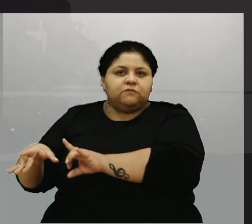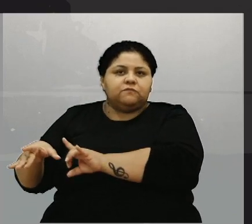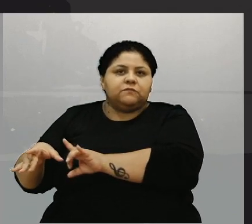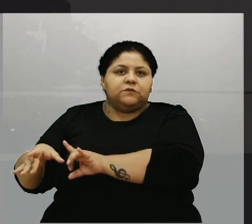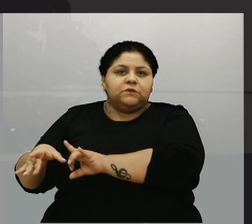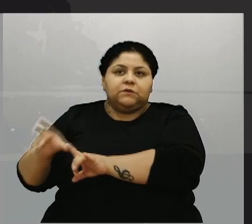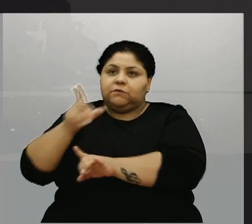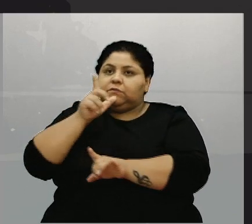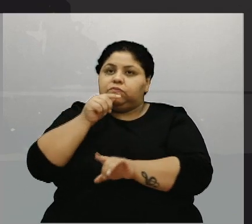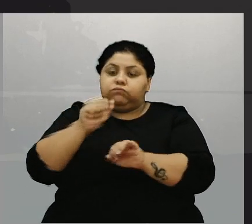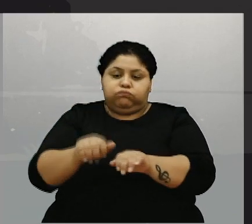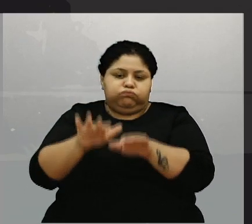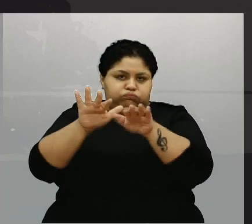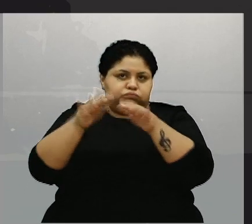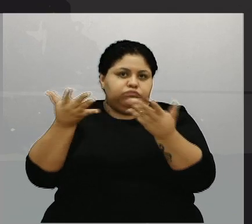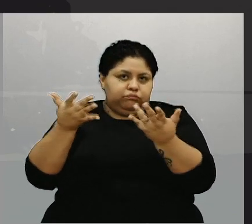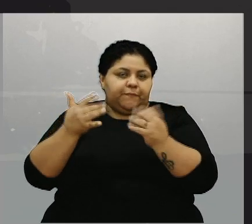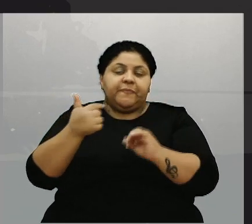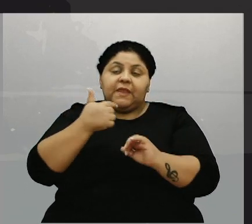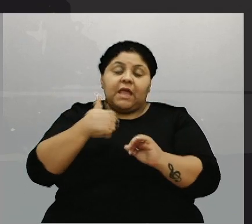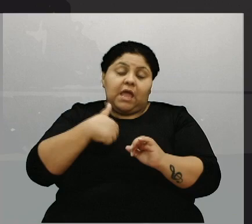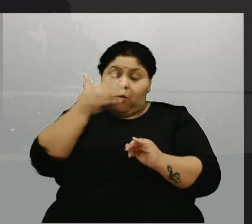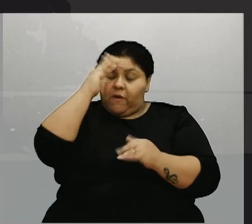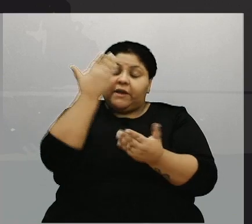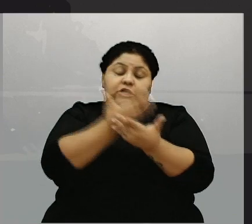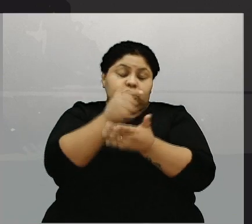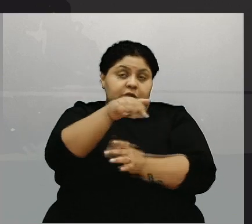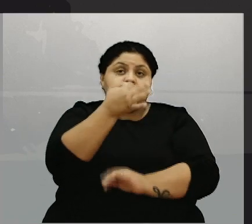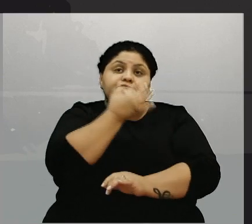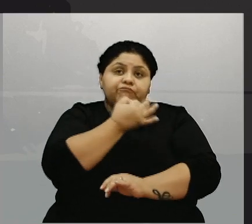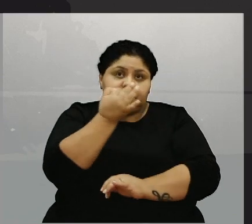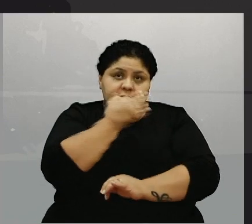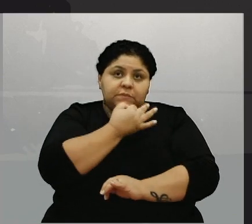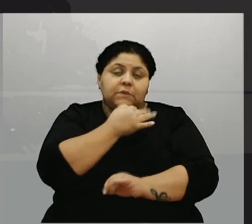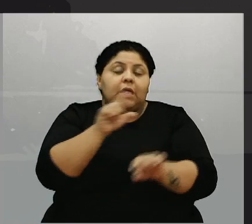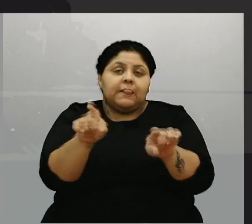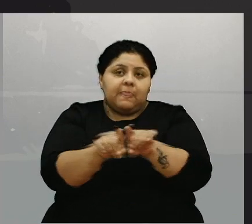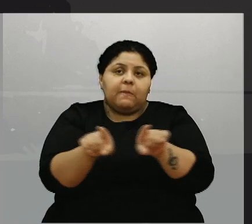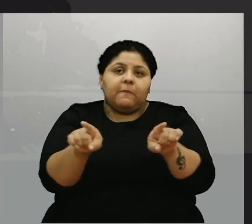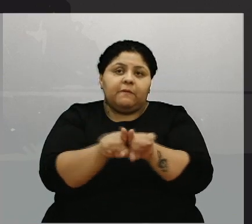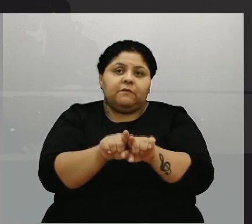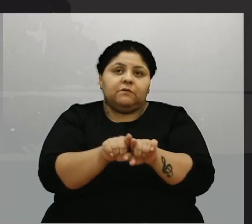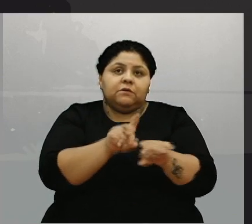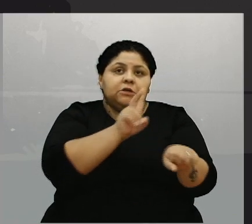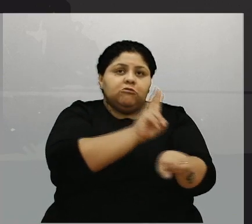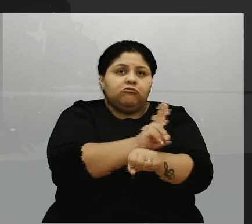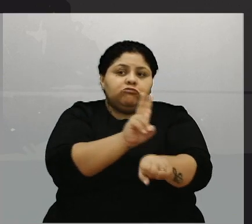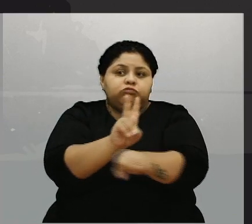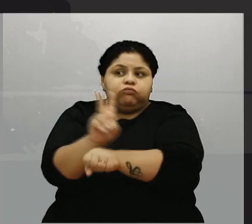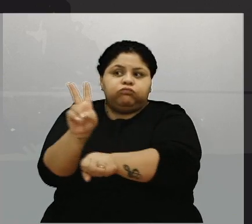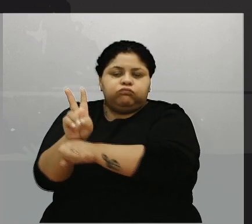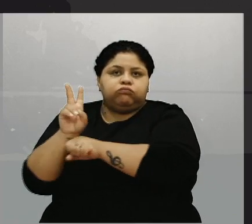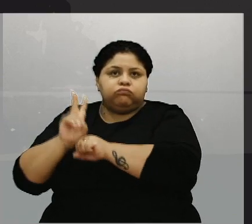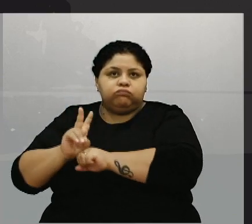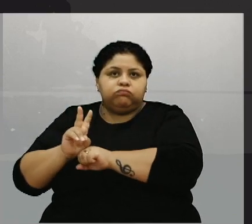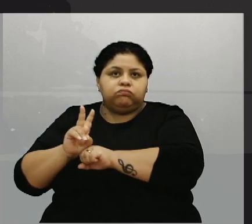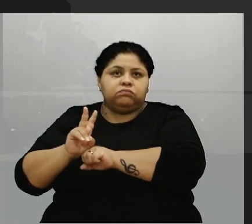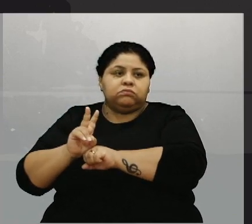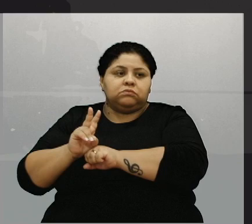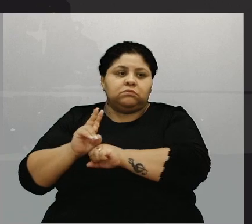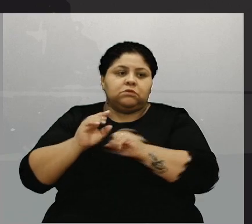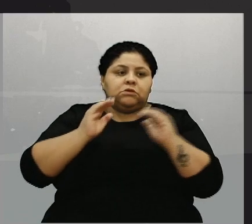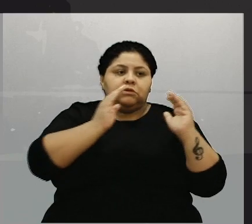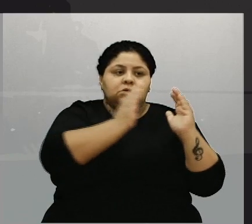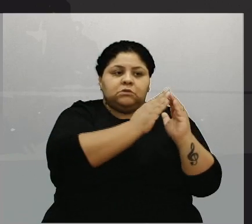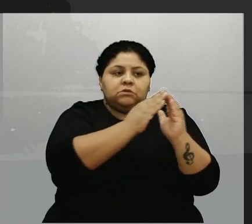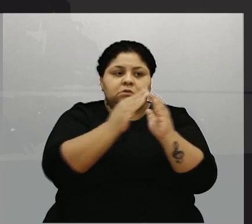nessa enchente. Eu acredito que aqui em Caxias também deva ter um cuidado especial com aquelas casas que